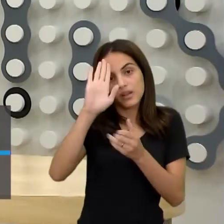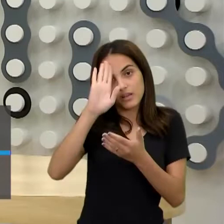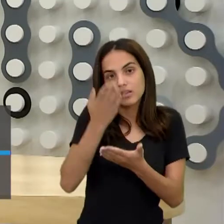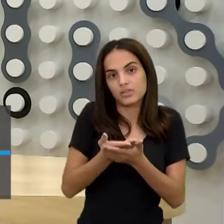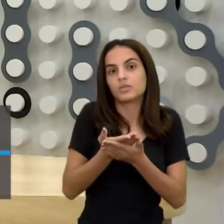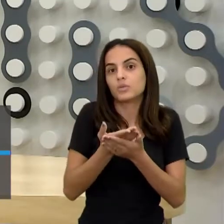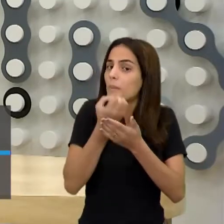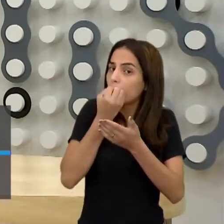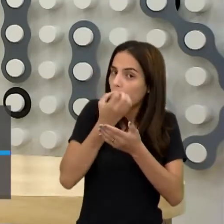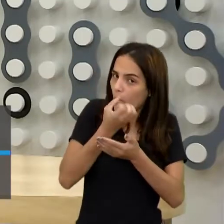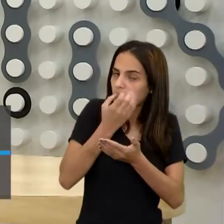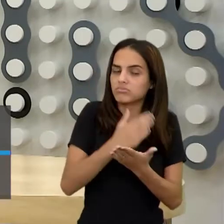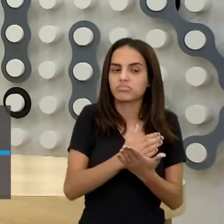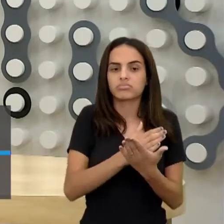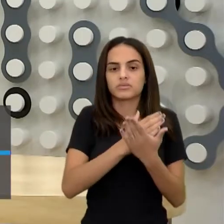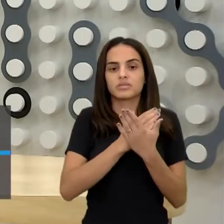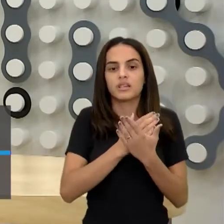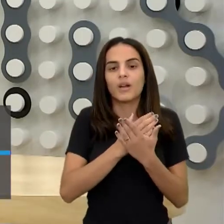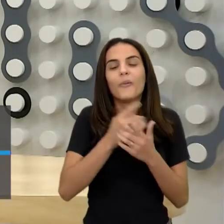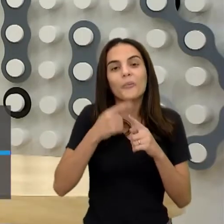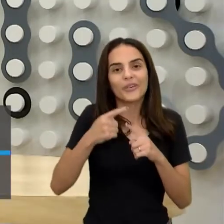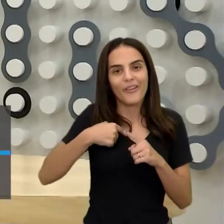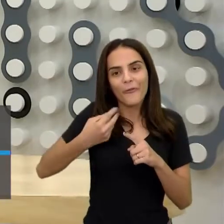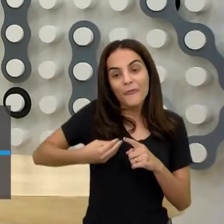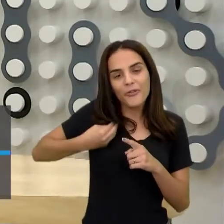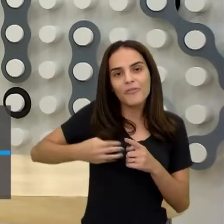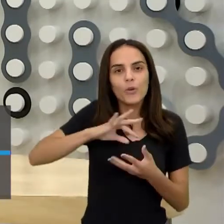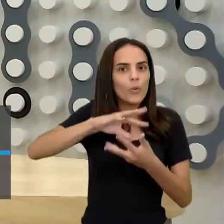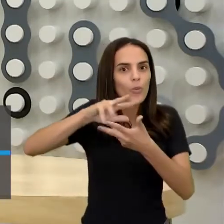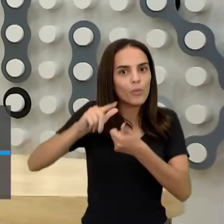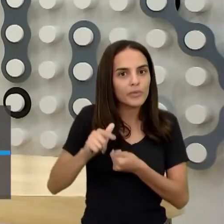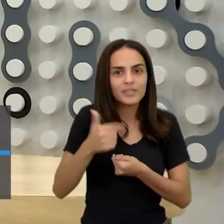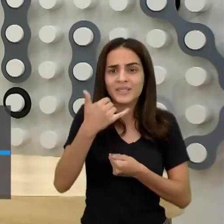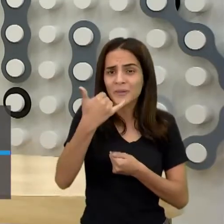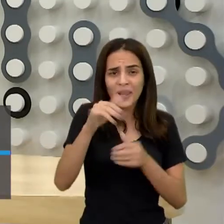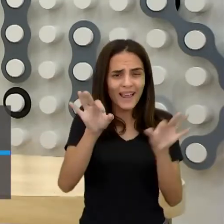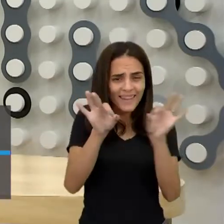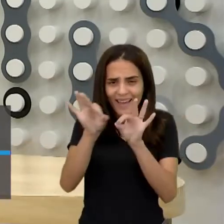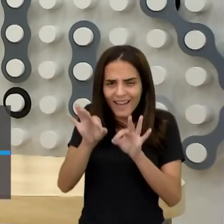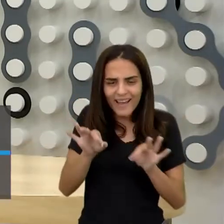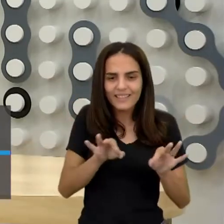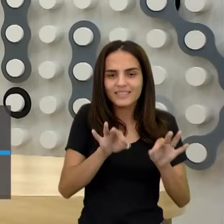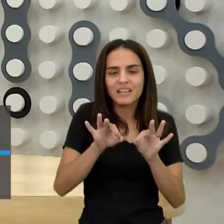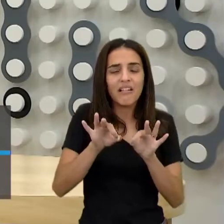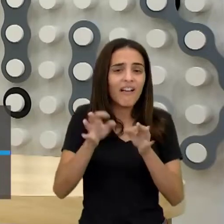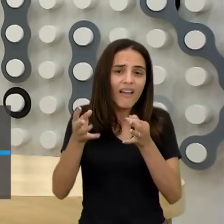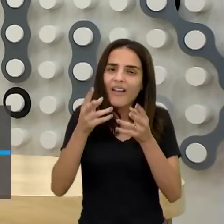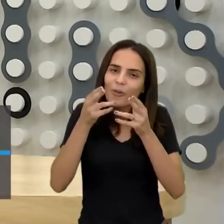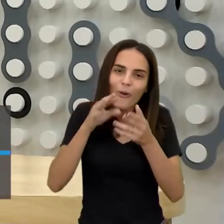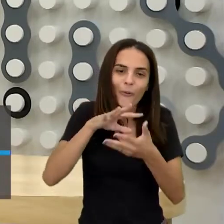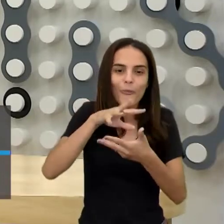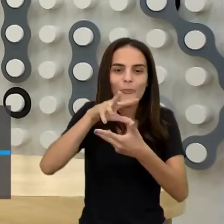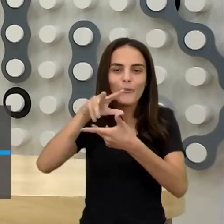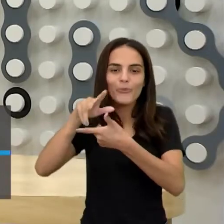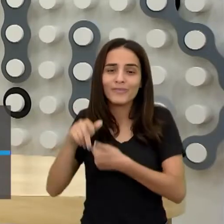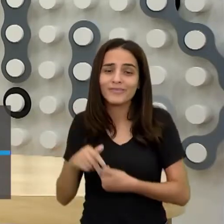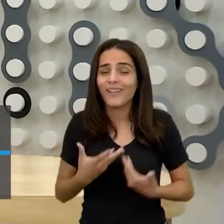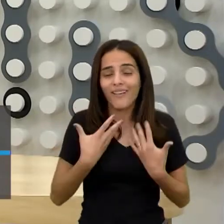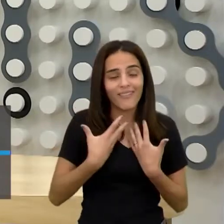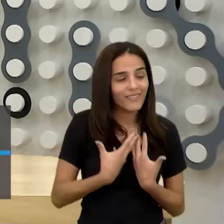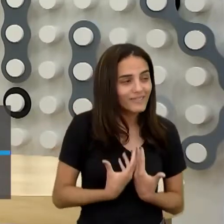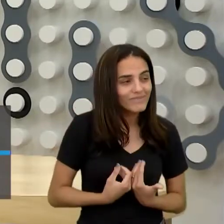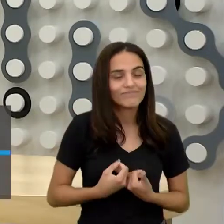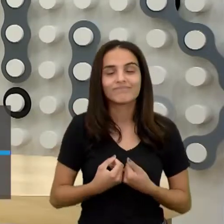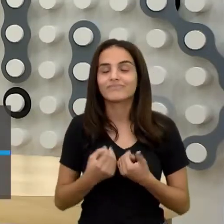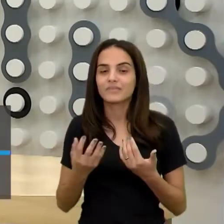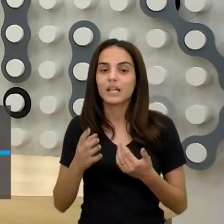eu acho porque, olha, eu vivi num mundo sem celulares. E era um mundo que, sim, dá uma nostalgia, nossa,